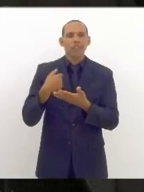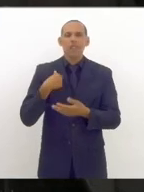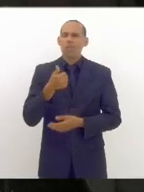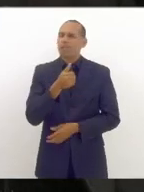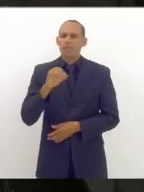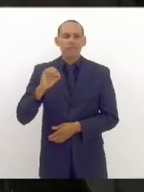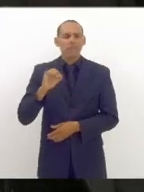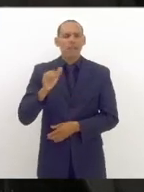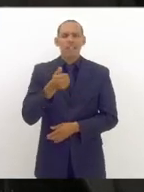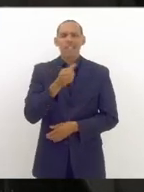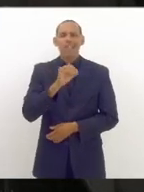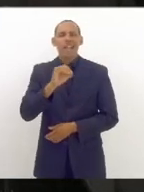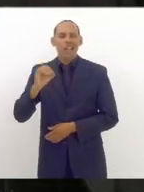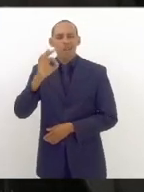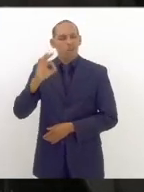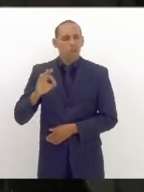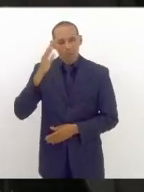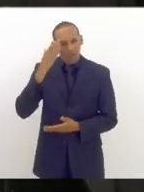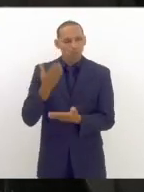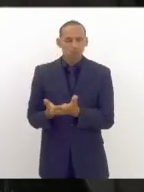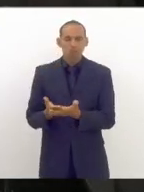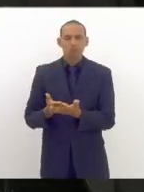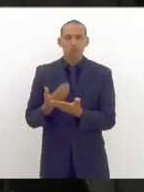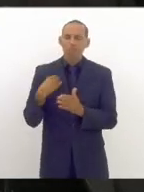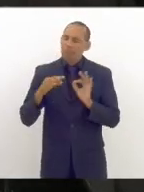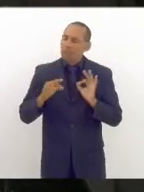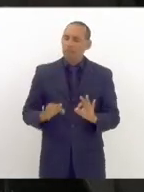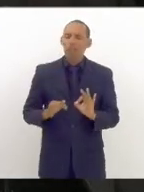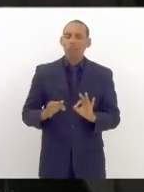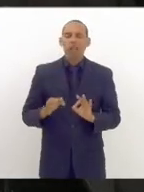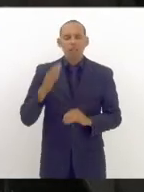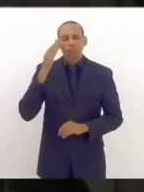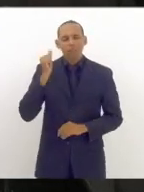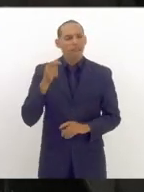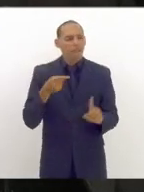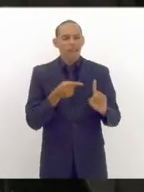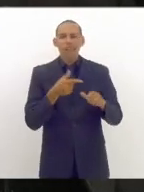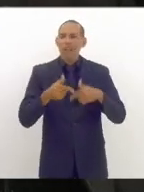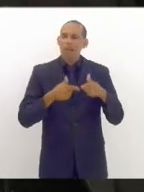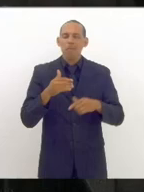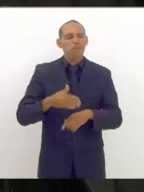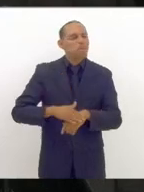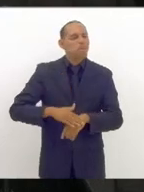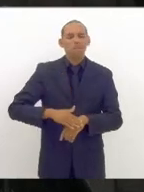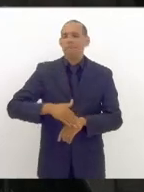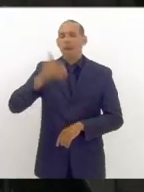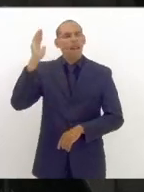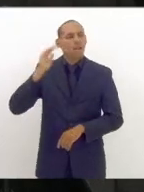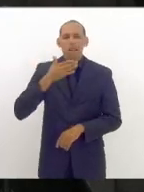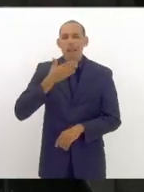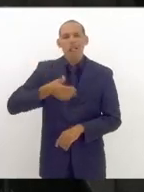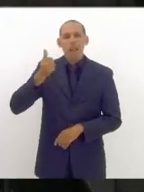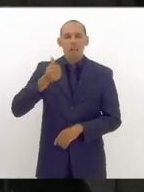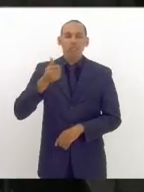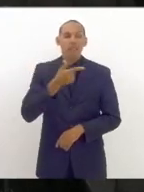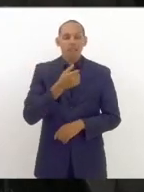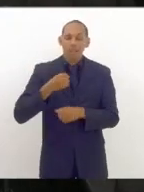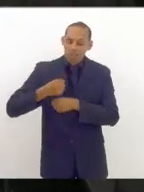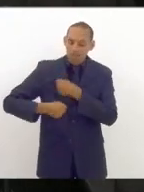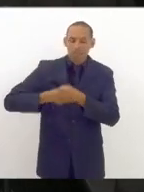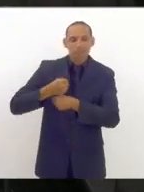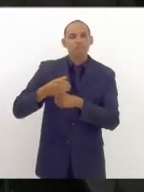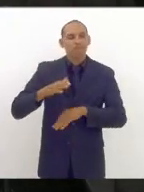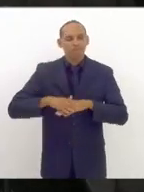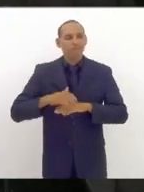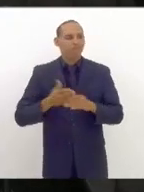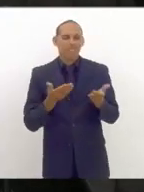confiança e que eu tenho certeza que vai poder fazer o melhor trabalho, e é isso que o Kepp vem fazendo ao longo desses anos. Obviamente que eu não vou fazer